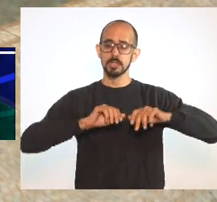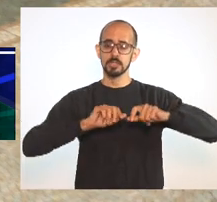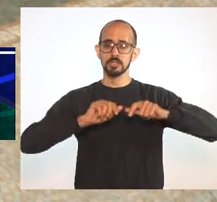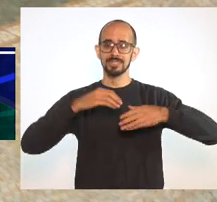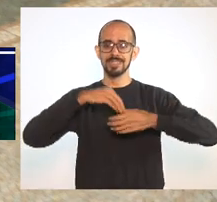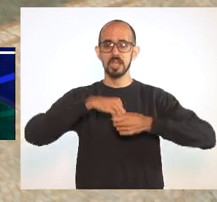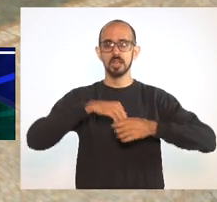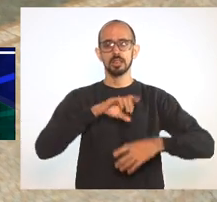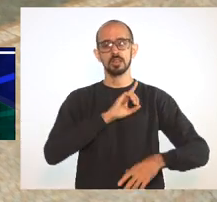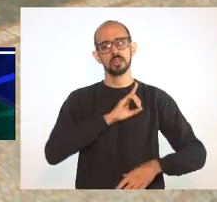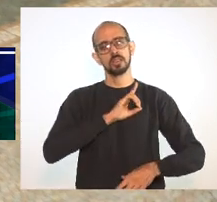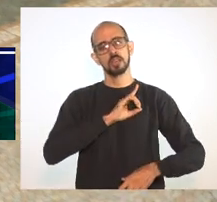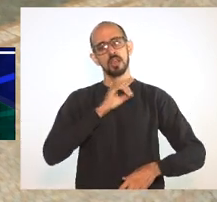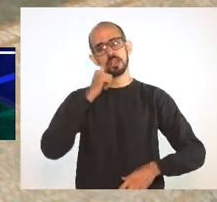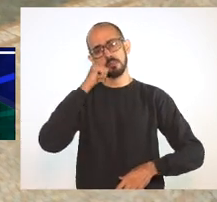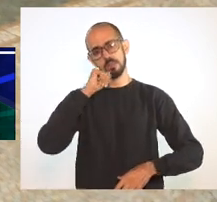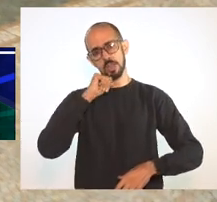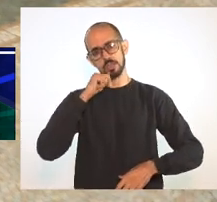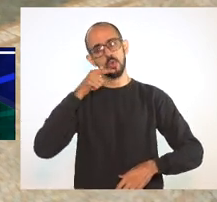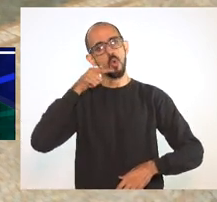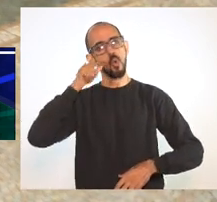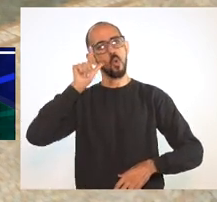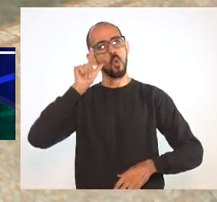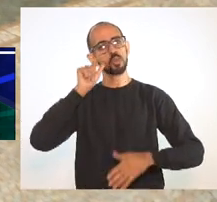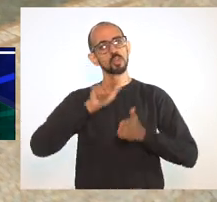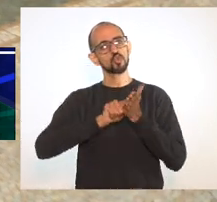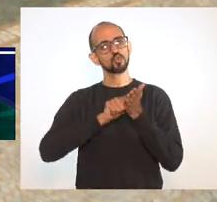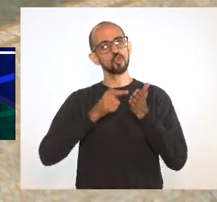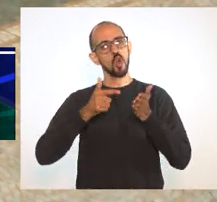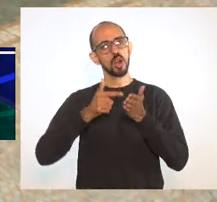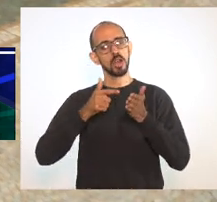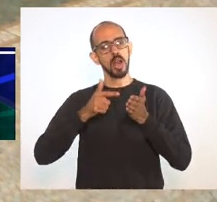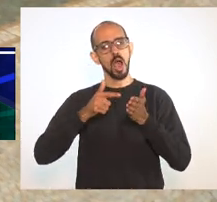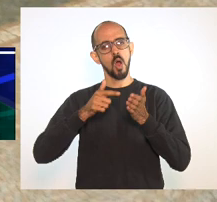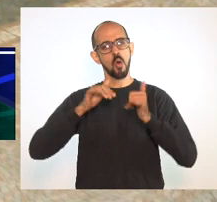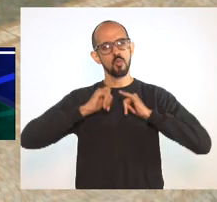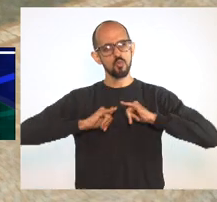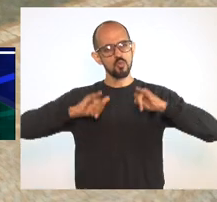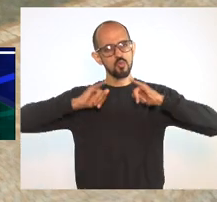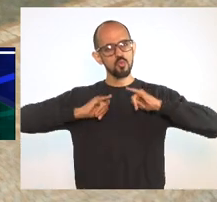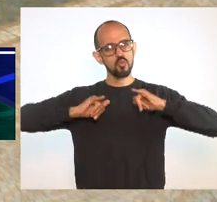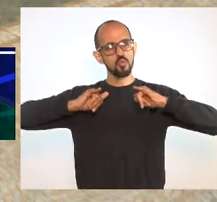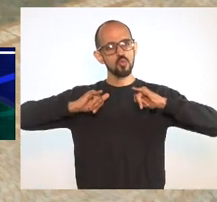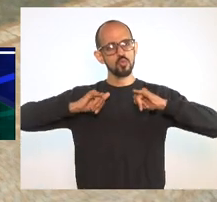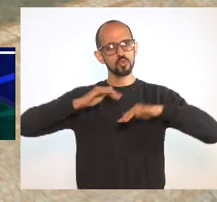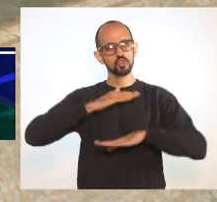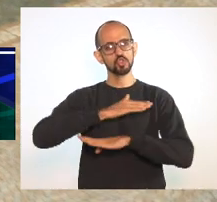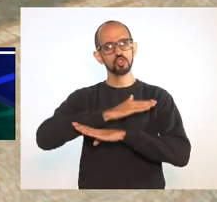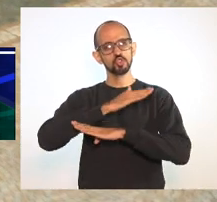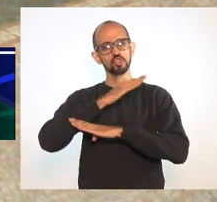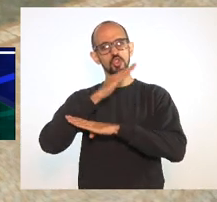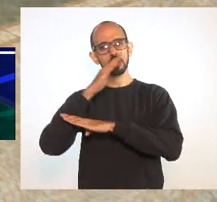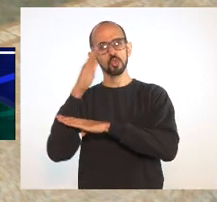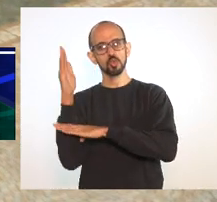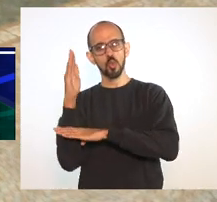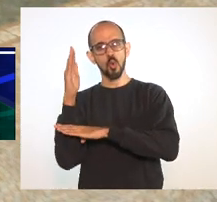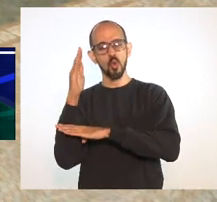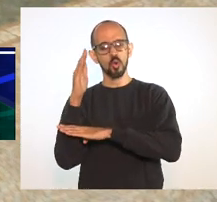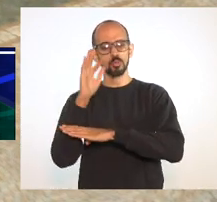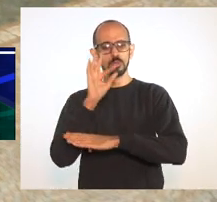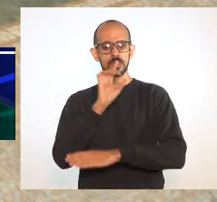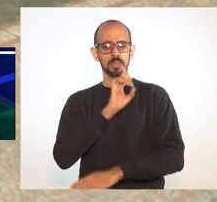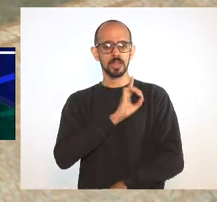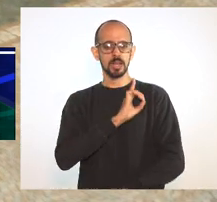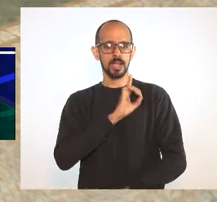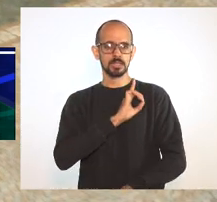de mulheres. Ontem, um jornal de grande repercussão passou o dia inteiro numa delegacia,